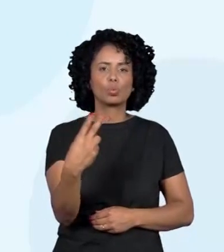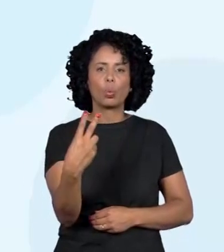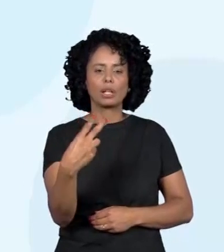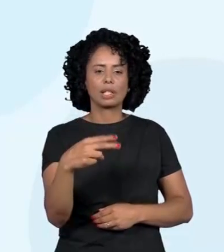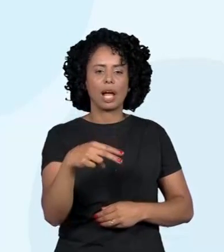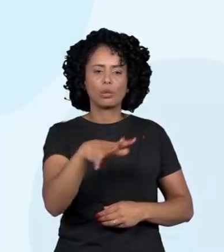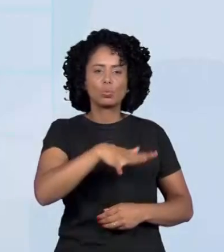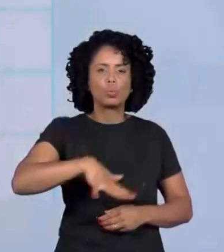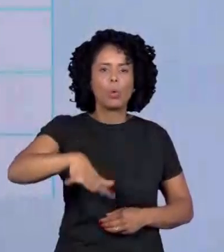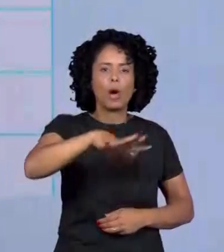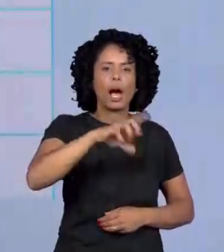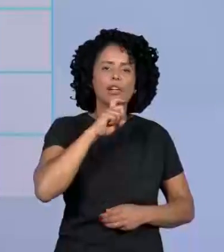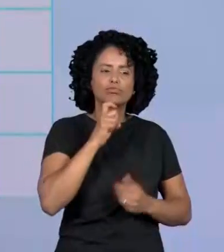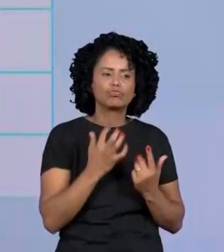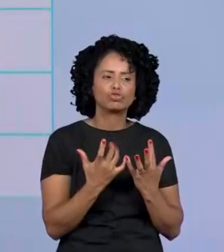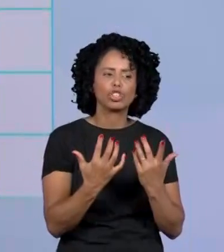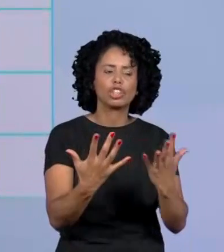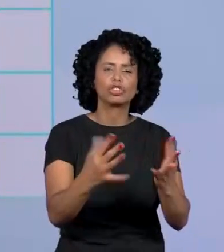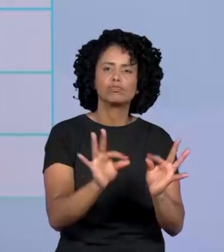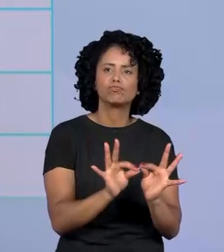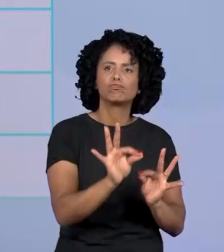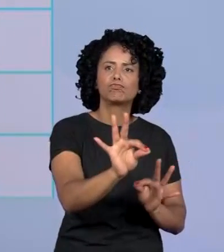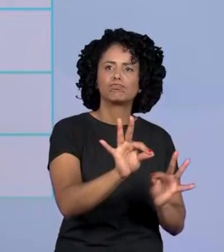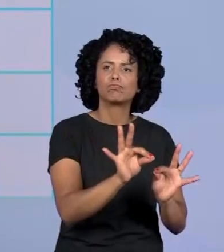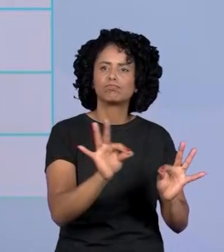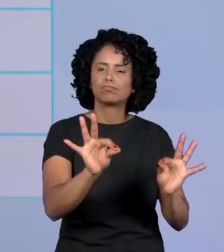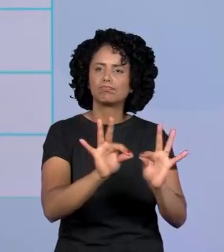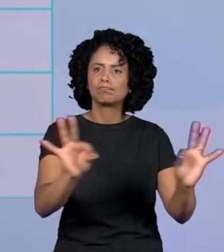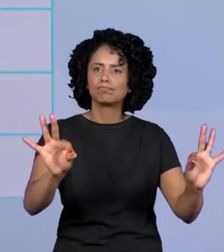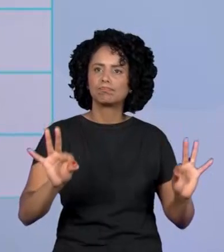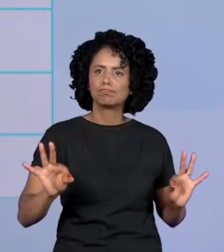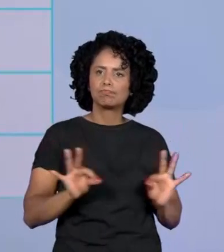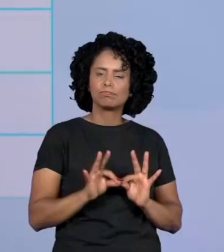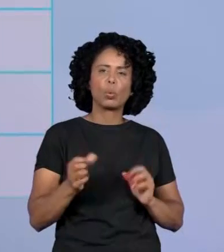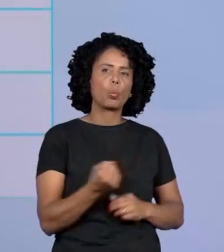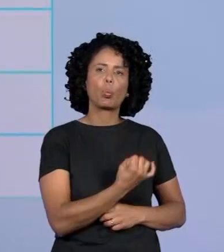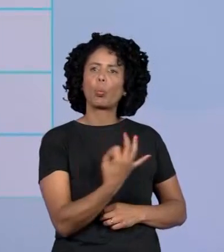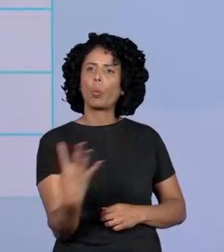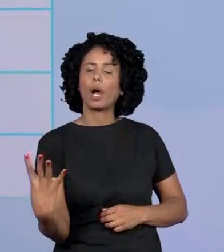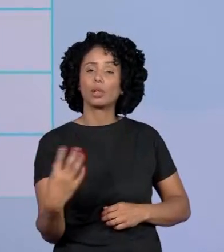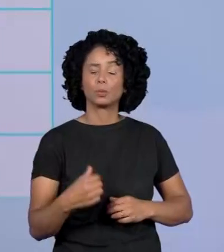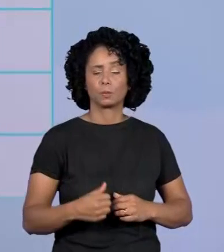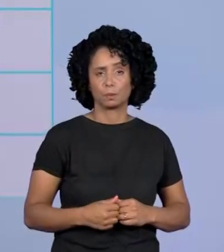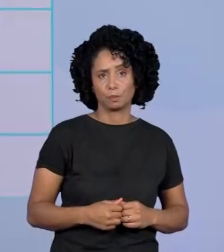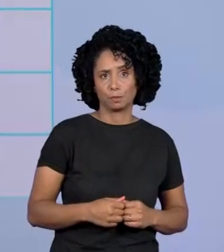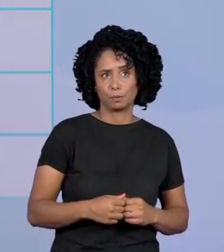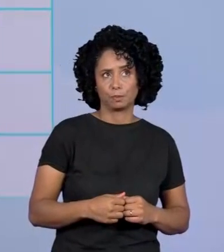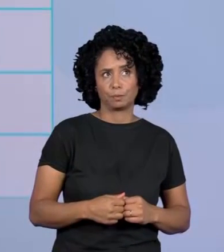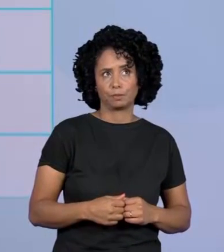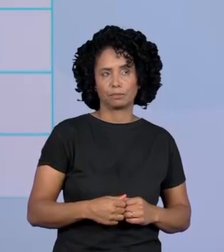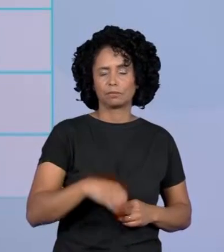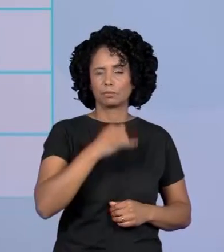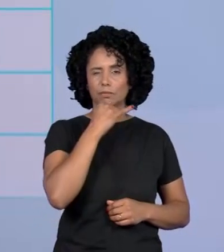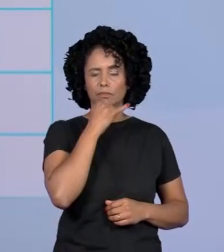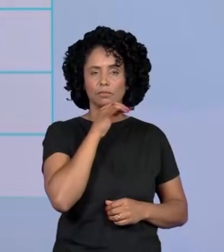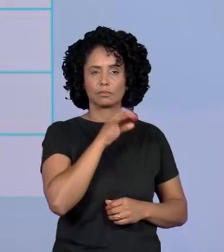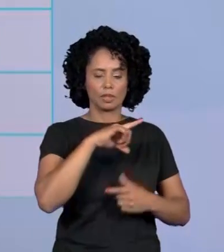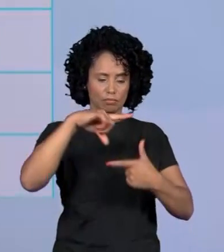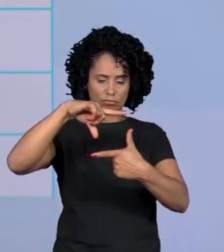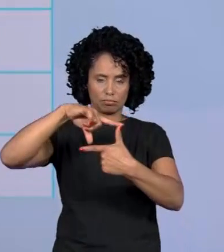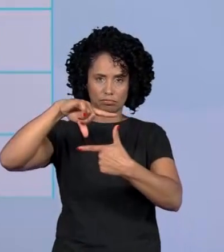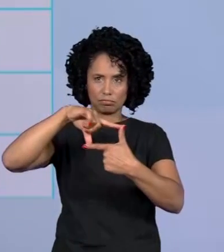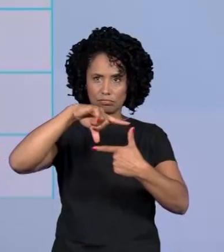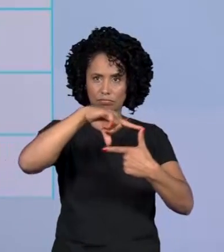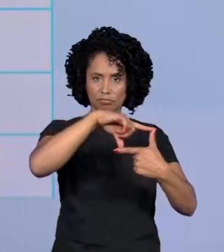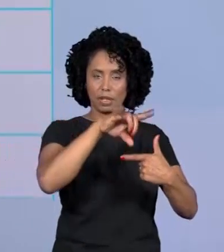esse jardim? Olha, gente, cada quadradinho desses daqui da malha, ele equivale a